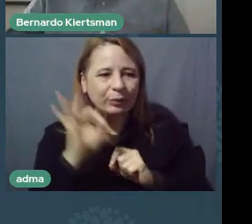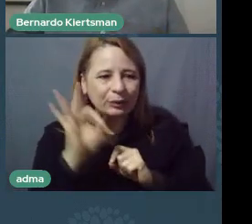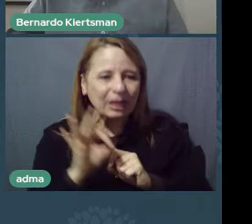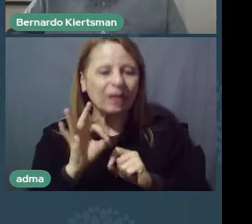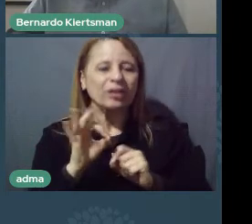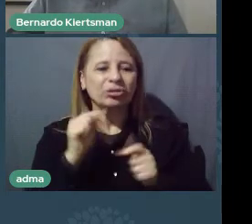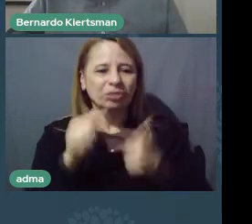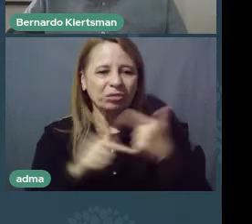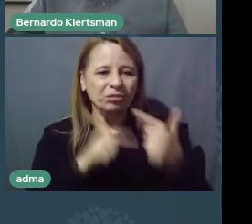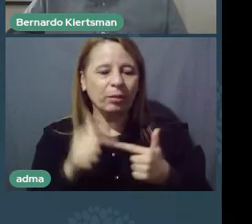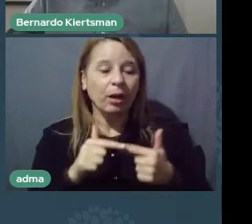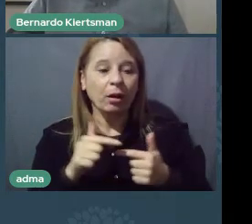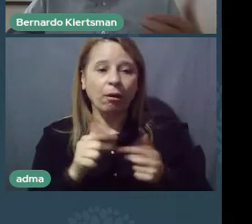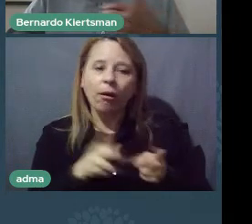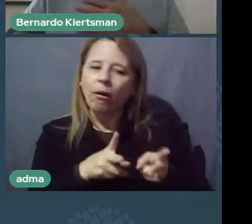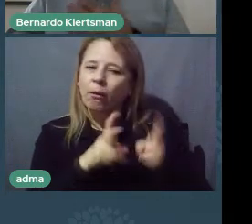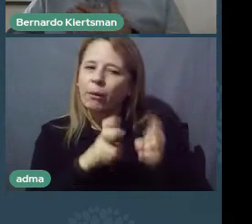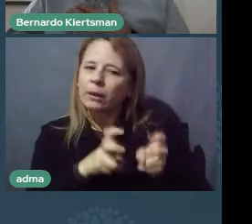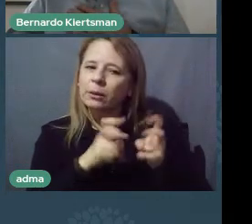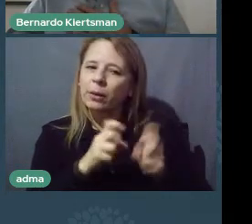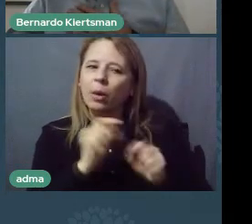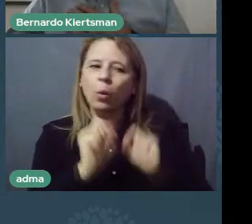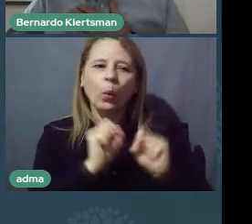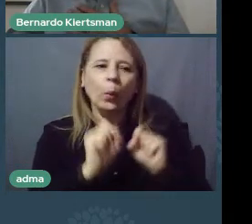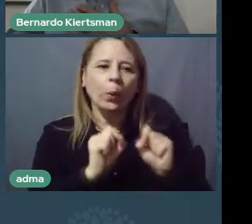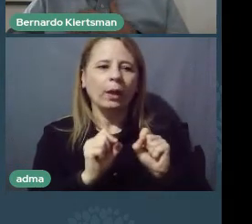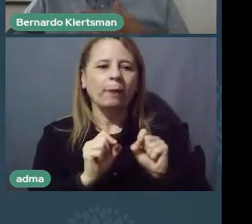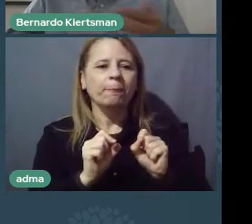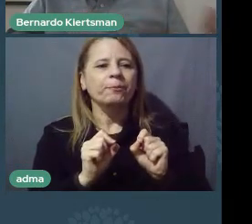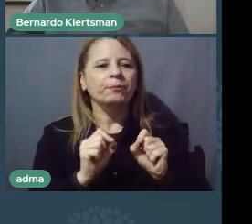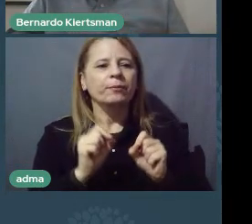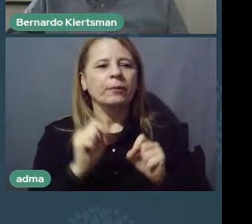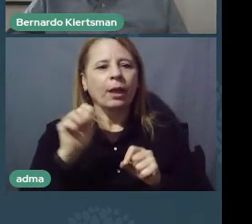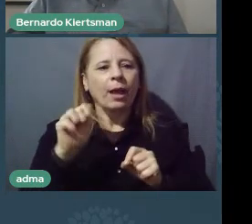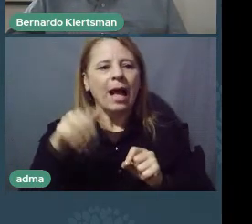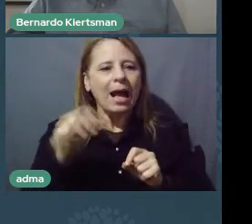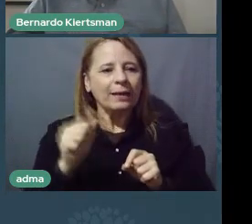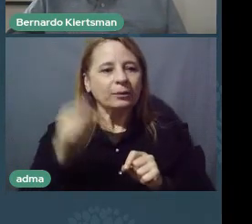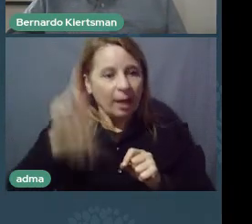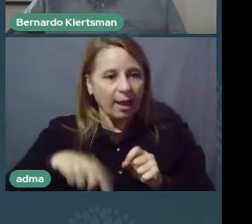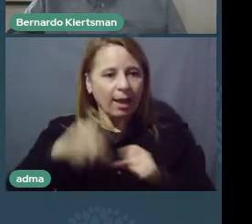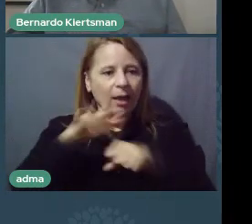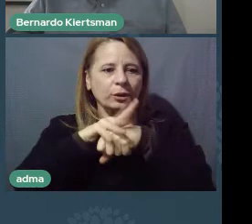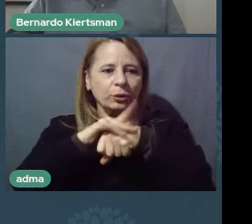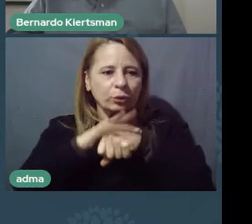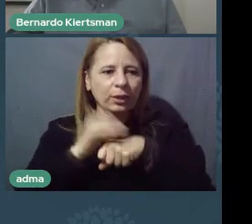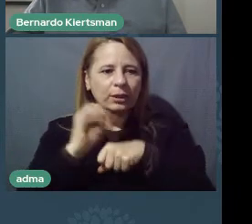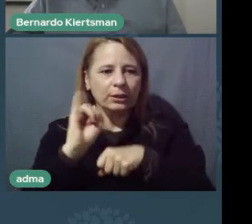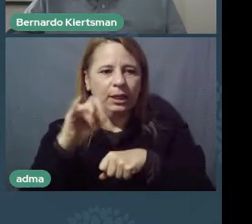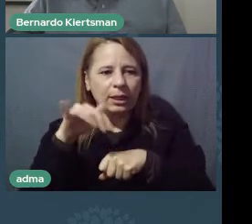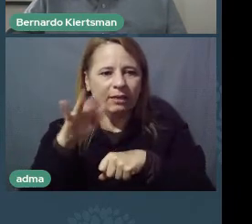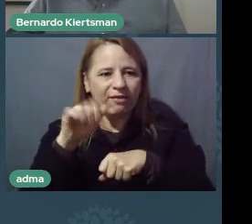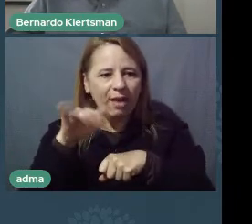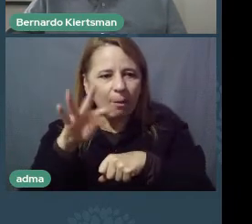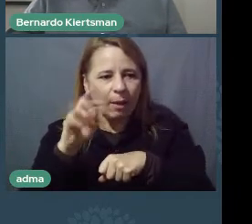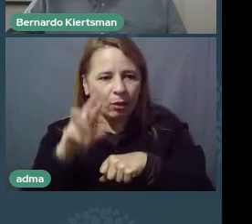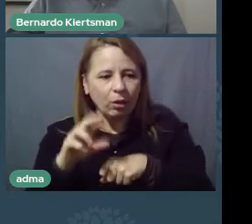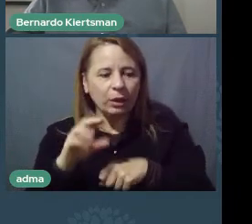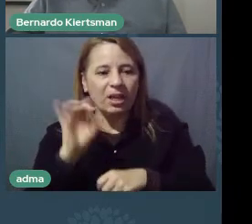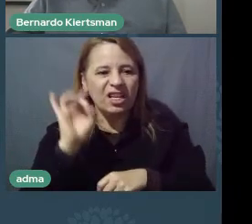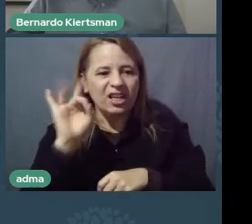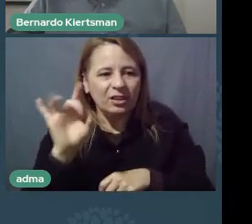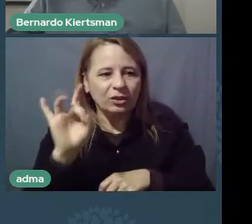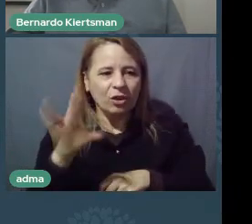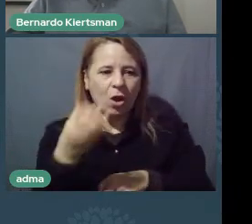ver, observou-se que nós sabemos que a asma é uma doença inflamatória, então somente 6%